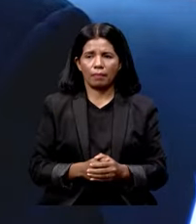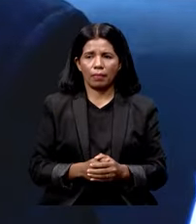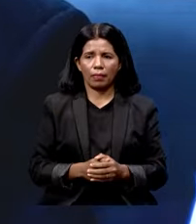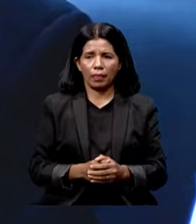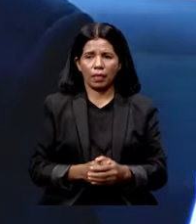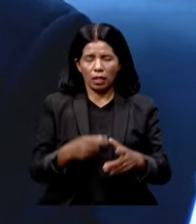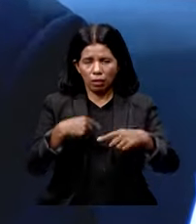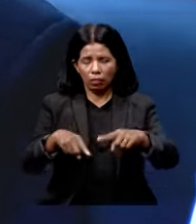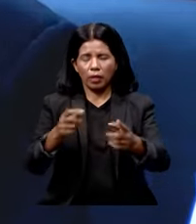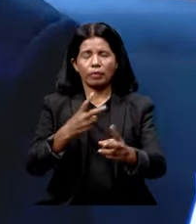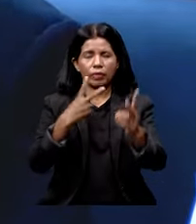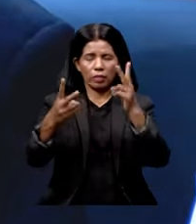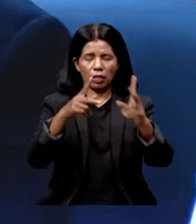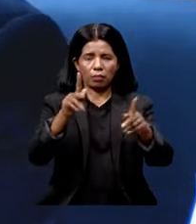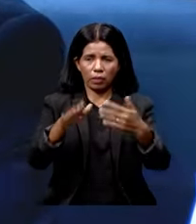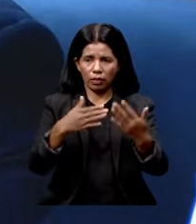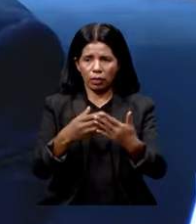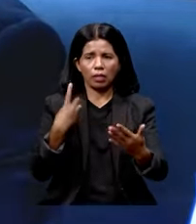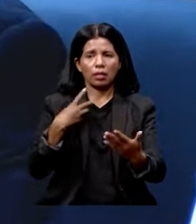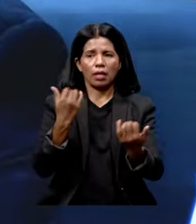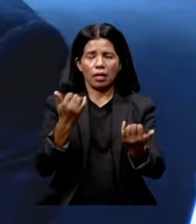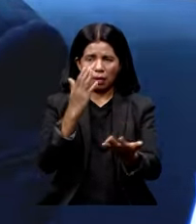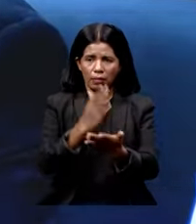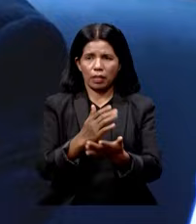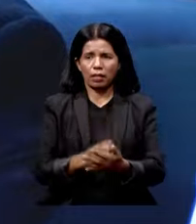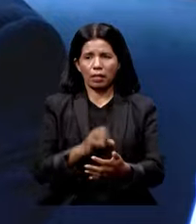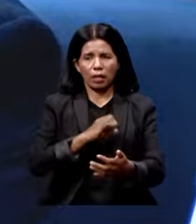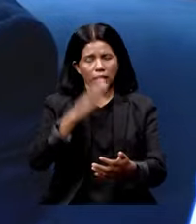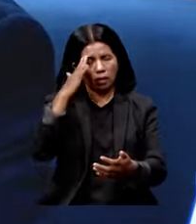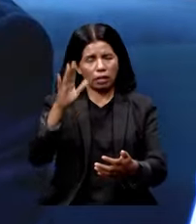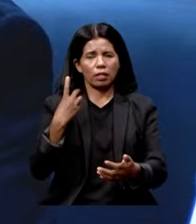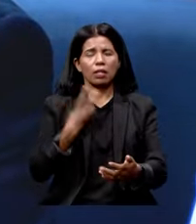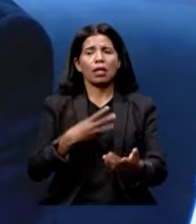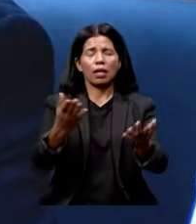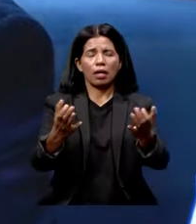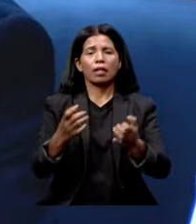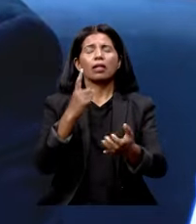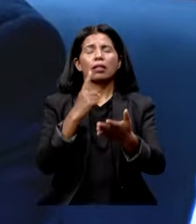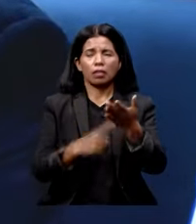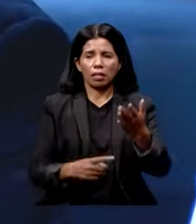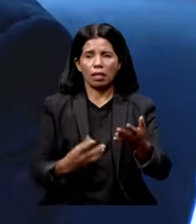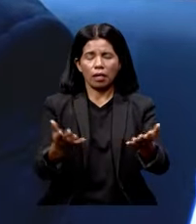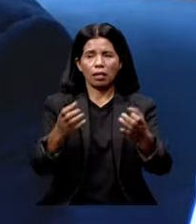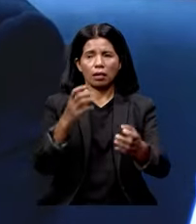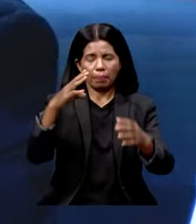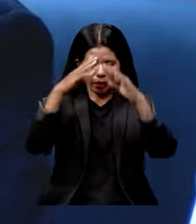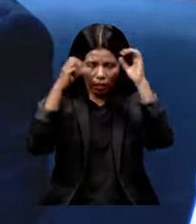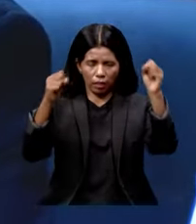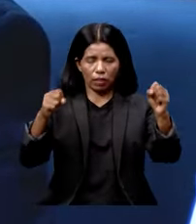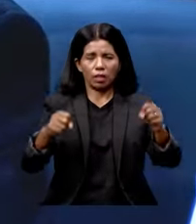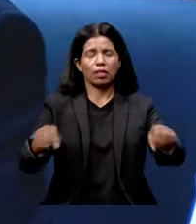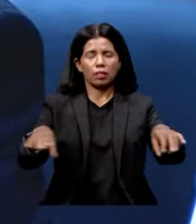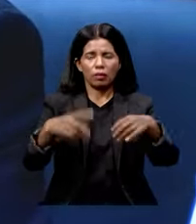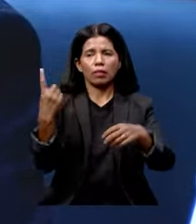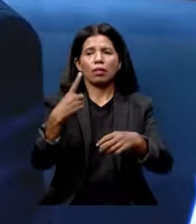atu tumba kraik ia agora ia nei te impere haula hate nei te akarak ne saida akar presidente ne atu ihet plasiu